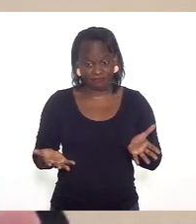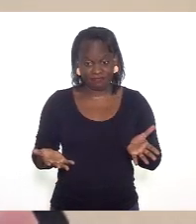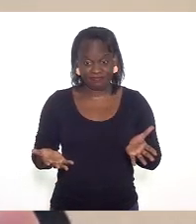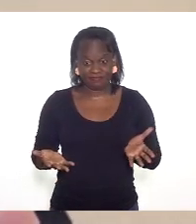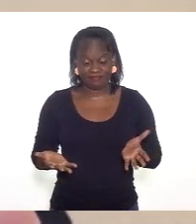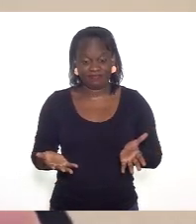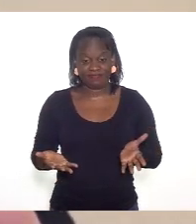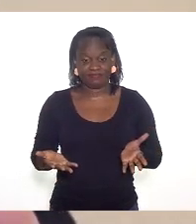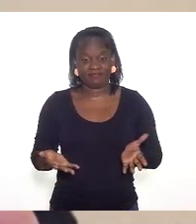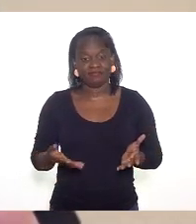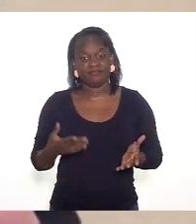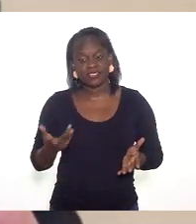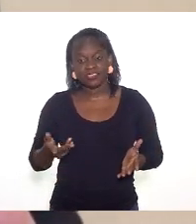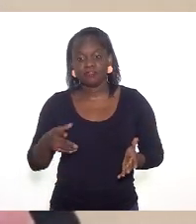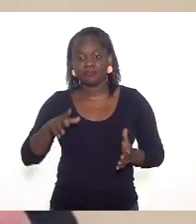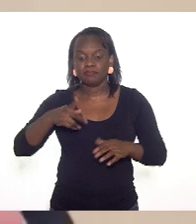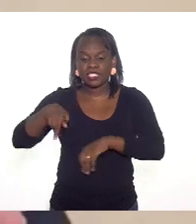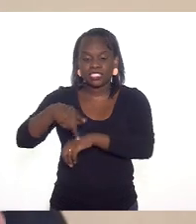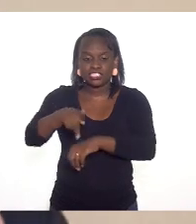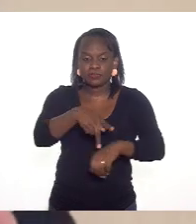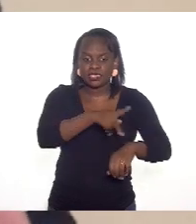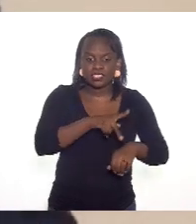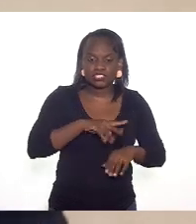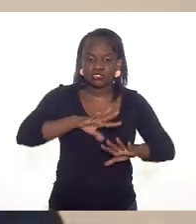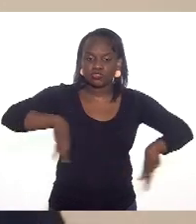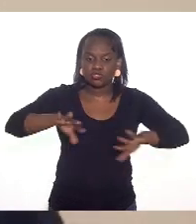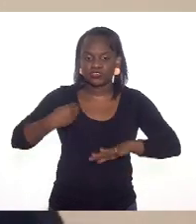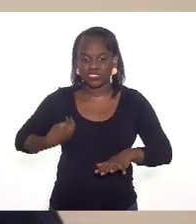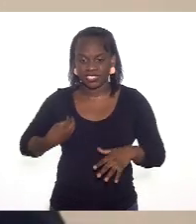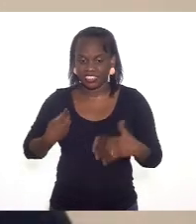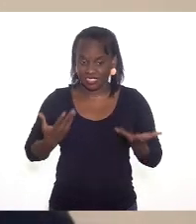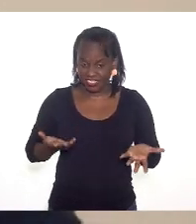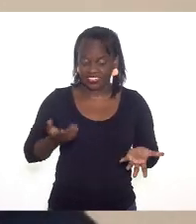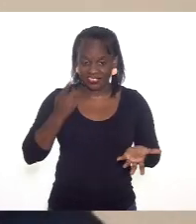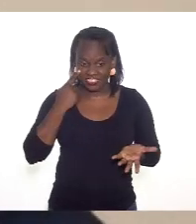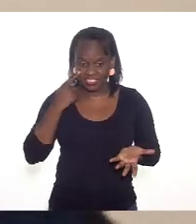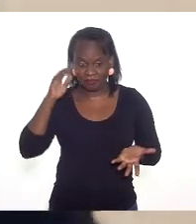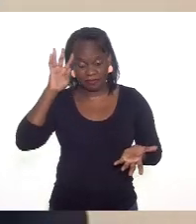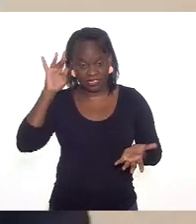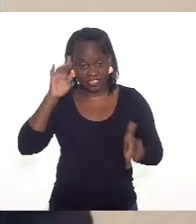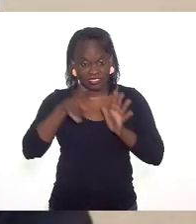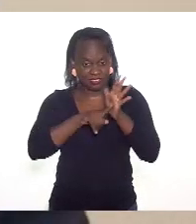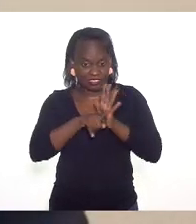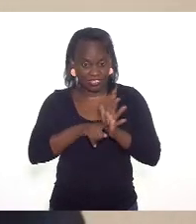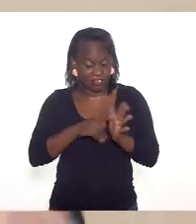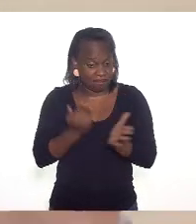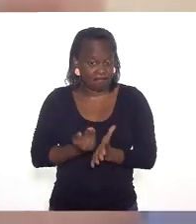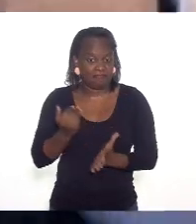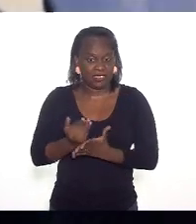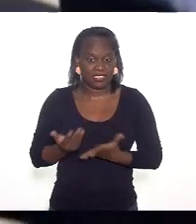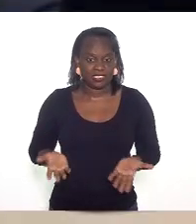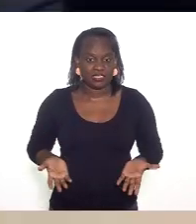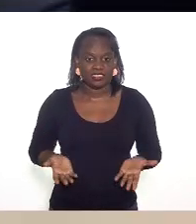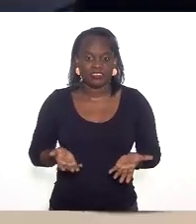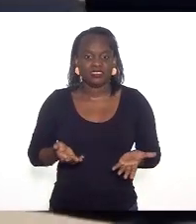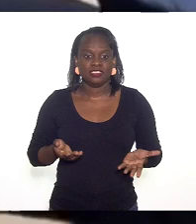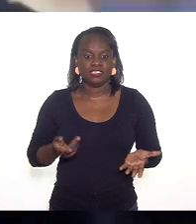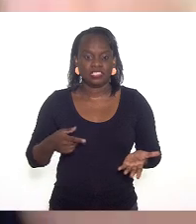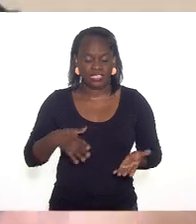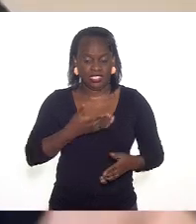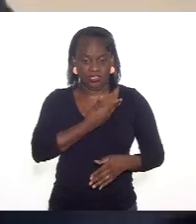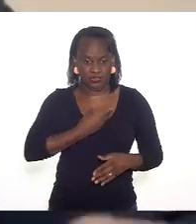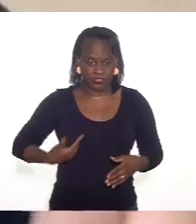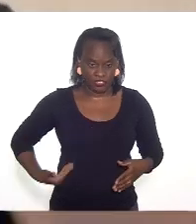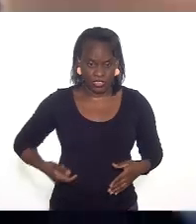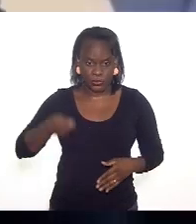é? Para as nações, para a vida? Olha, eu estou analisando os extremos. Um